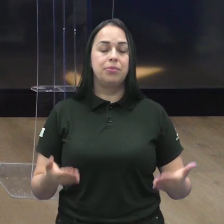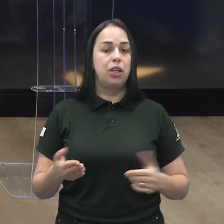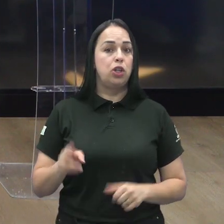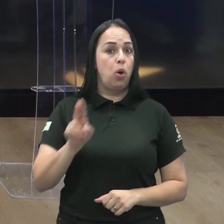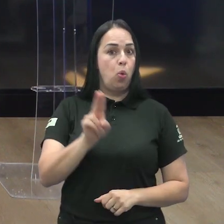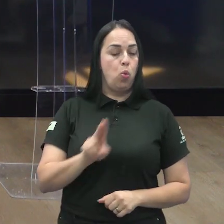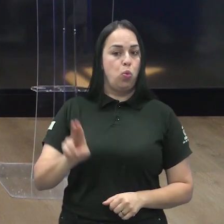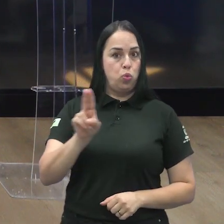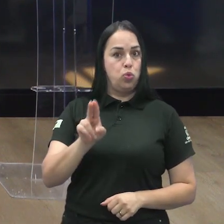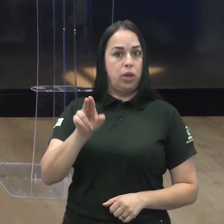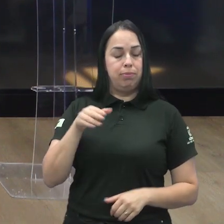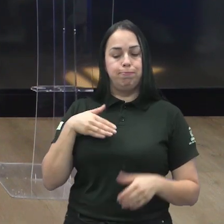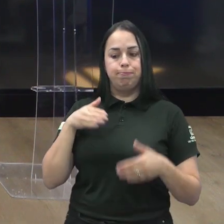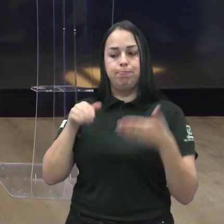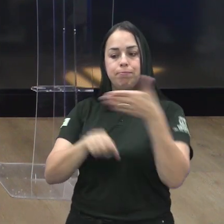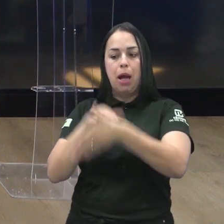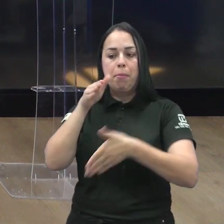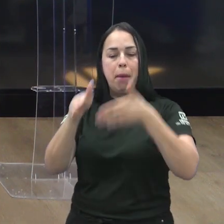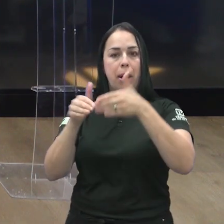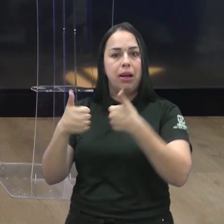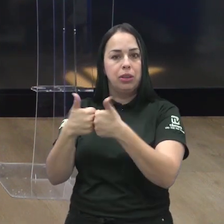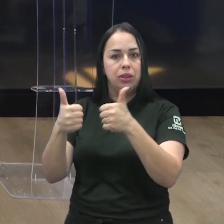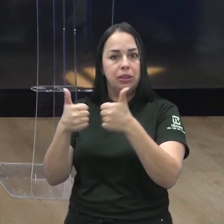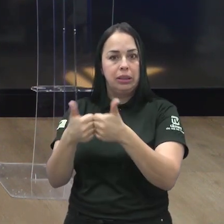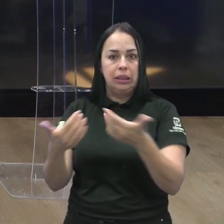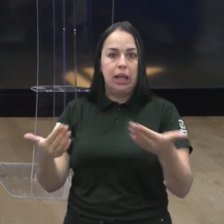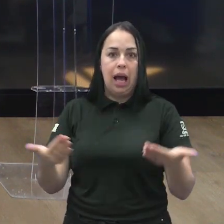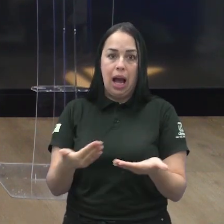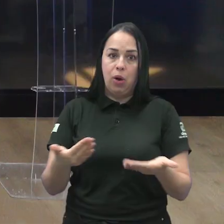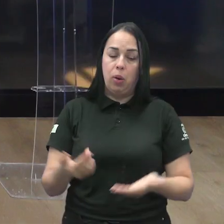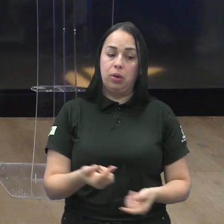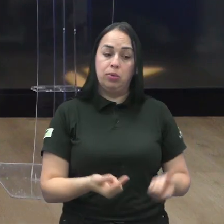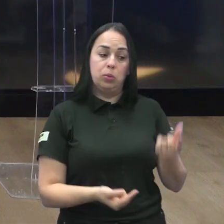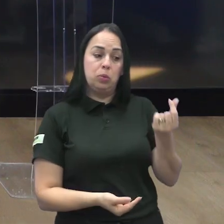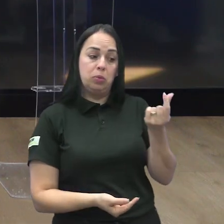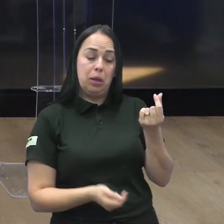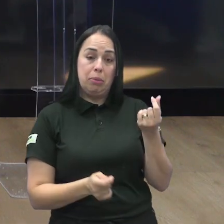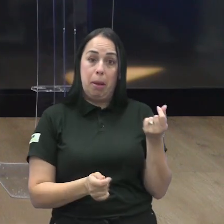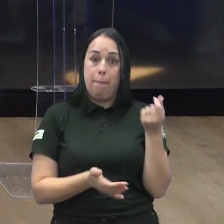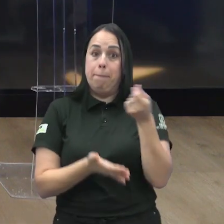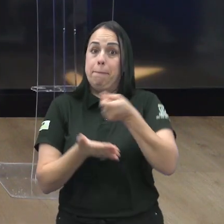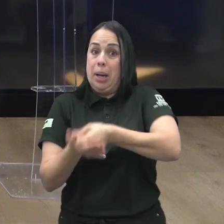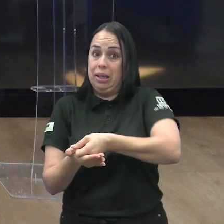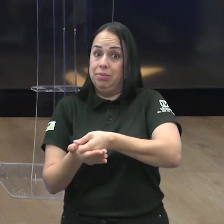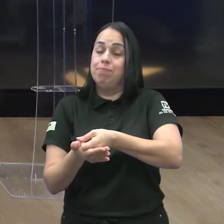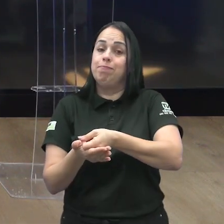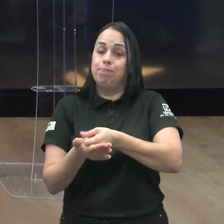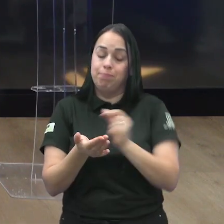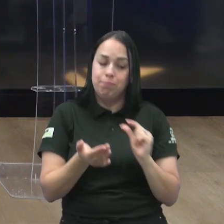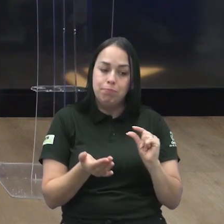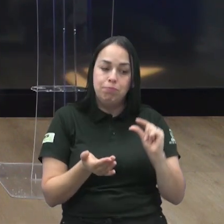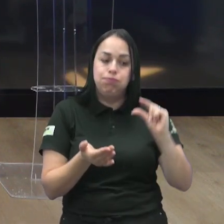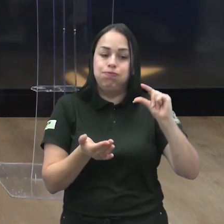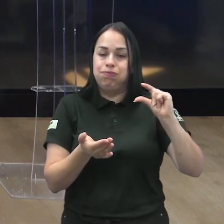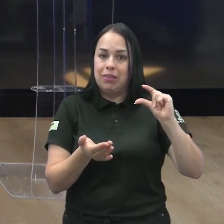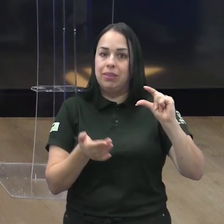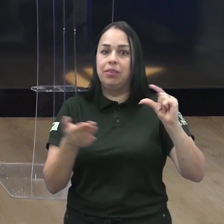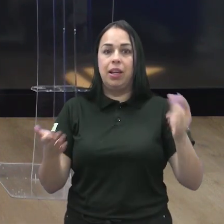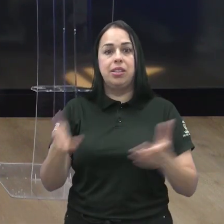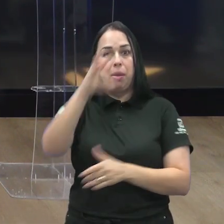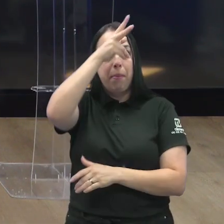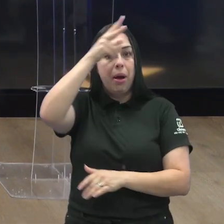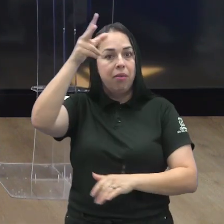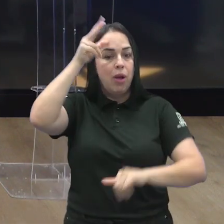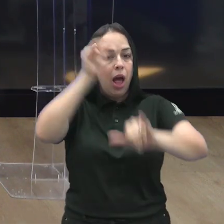E quem usa o transporte público em São José dos Campos terá que separar um valor a mais para a passagem de ônibus, viu? Neste